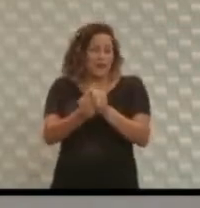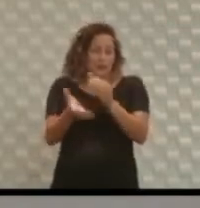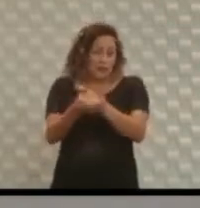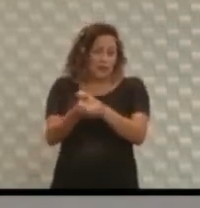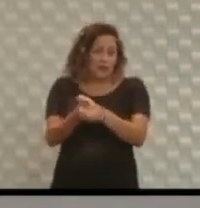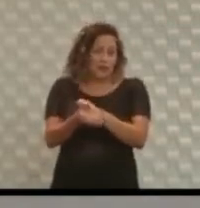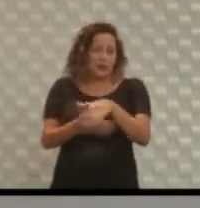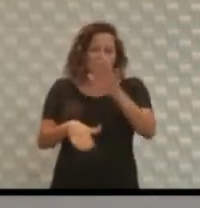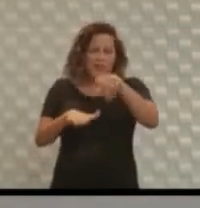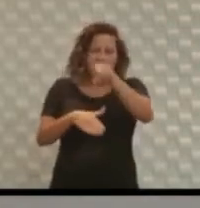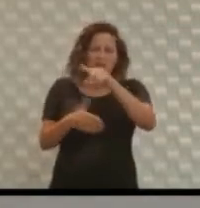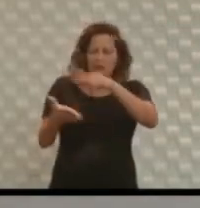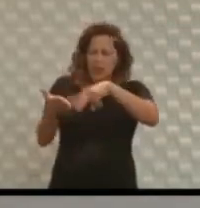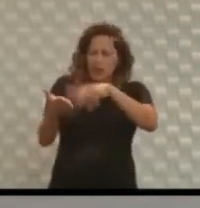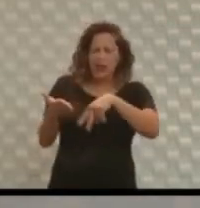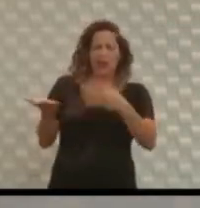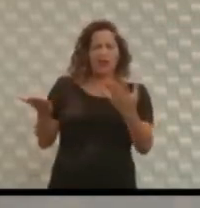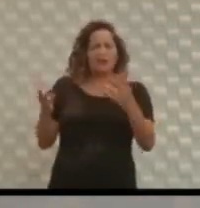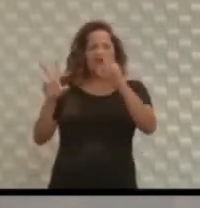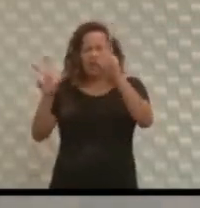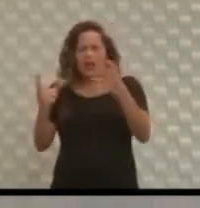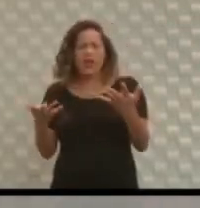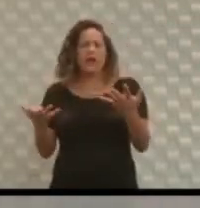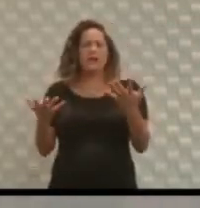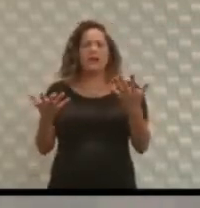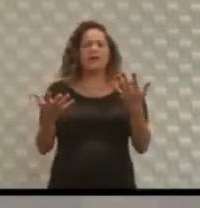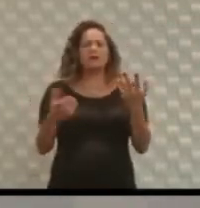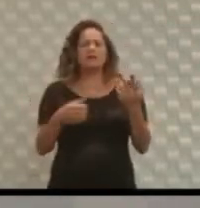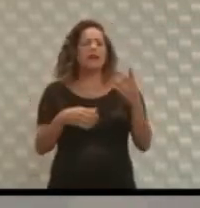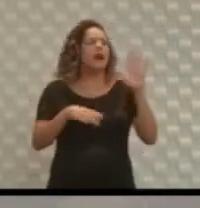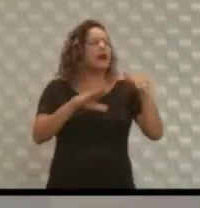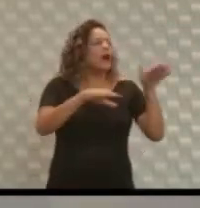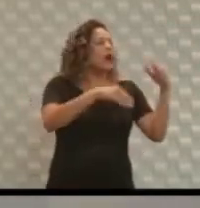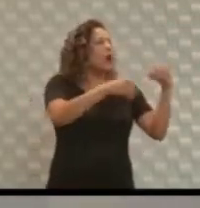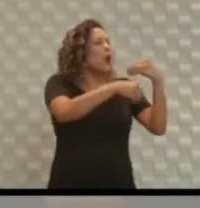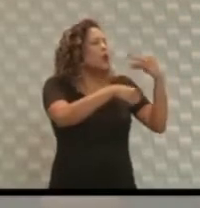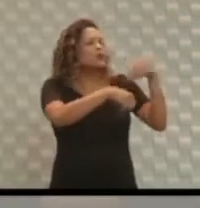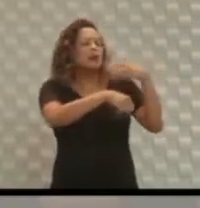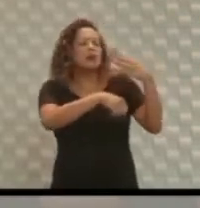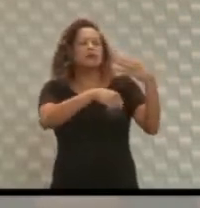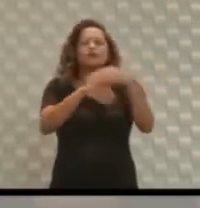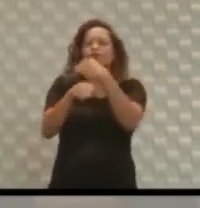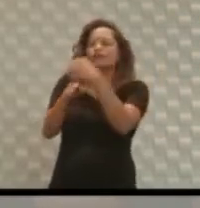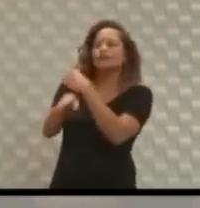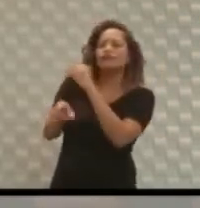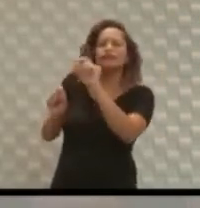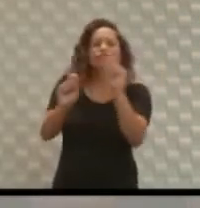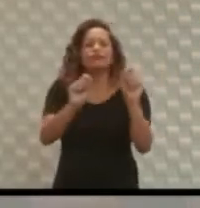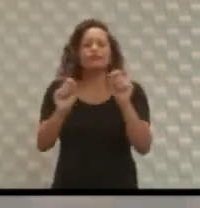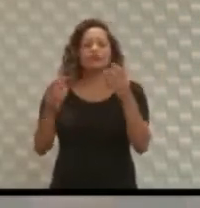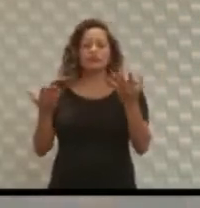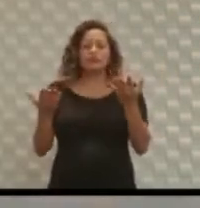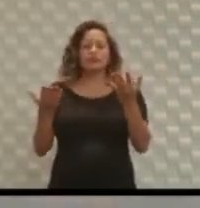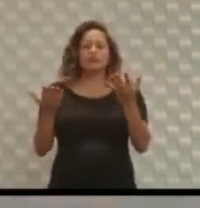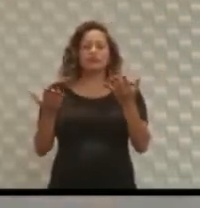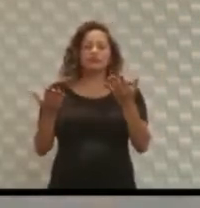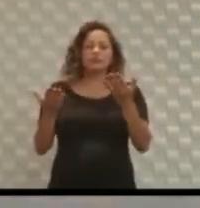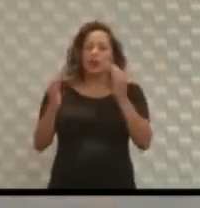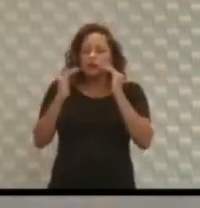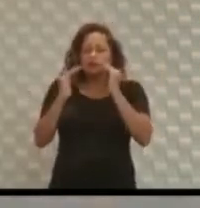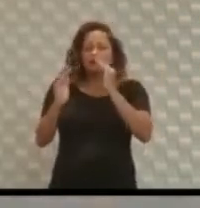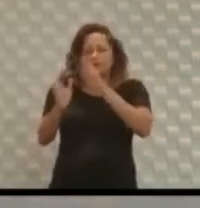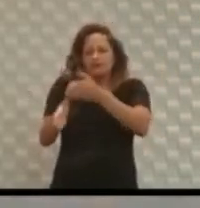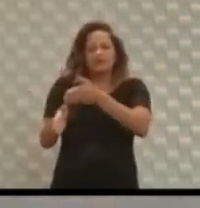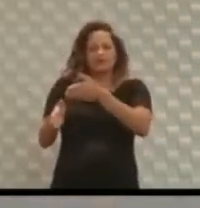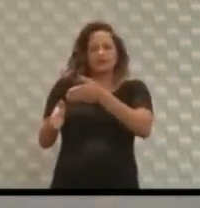alguma dificuldade, procure conselho, procure saber o que Deus quer, como se aplicar naquela questão. Eu,